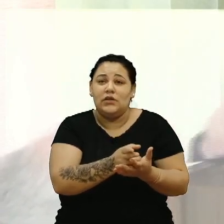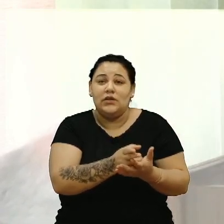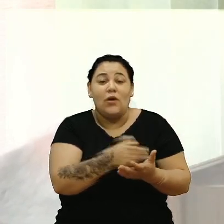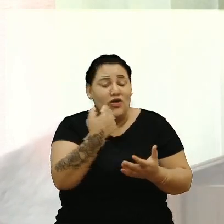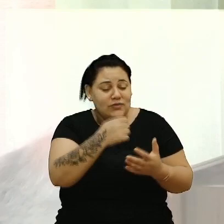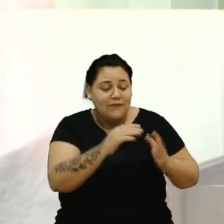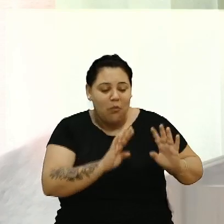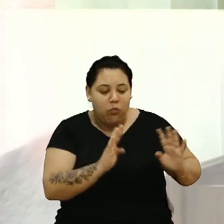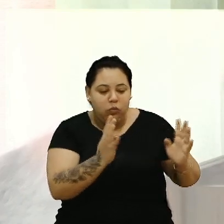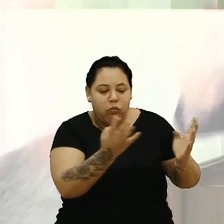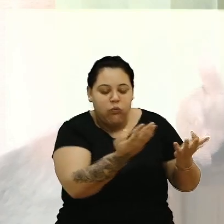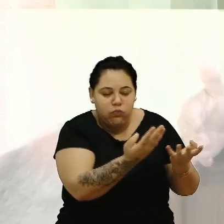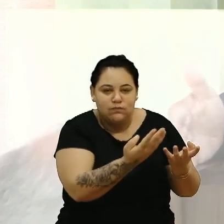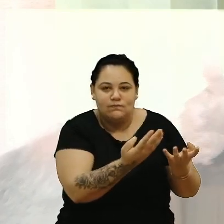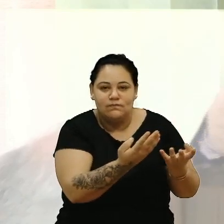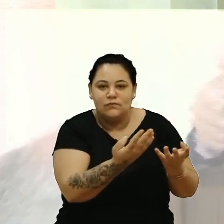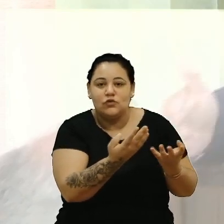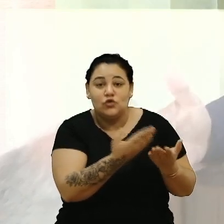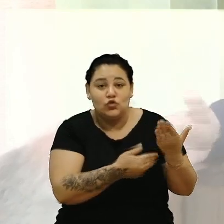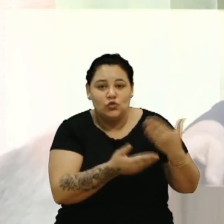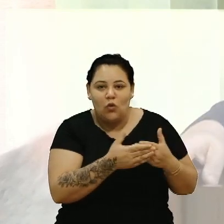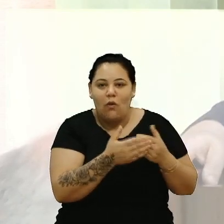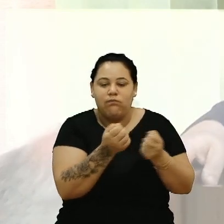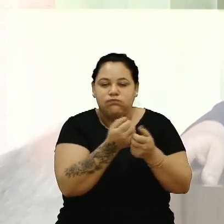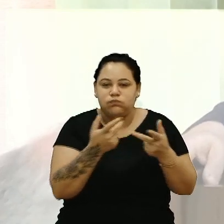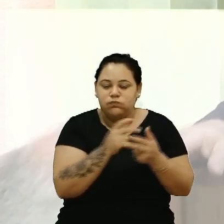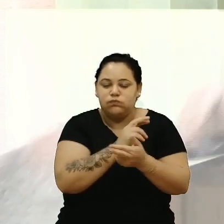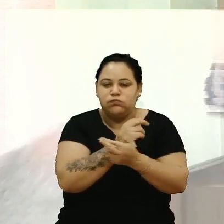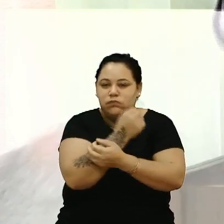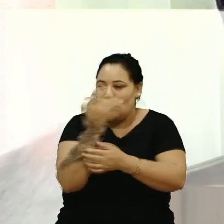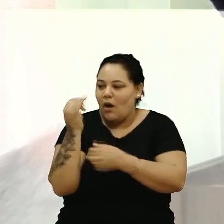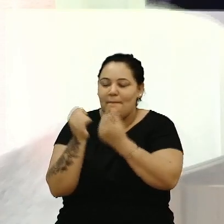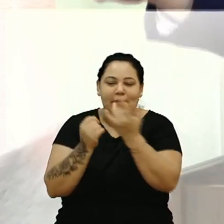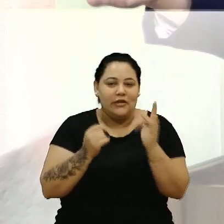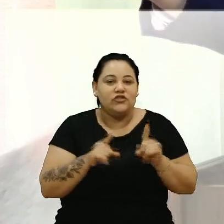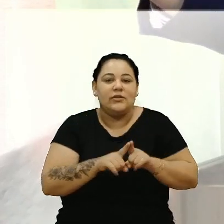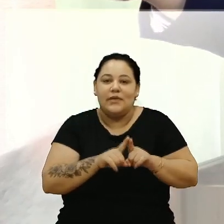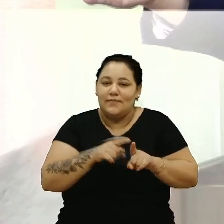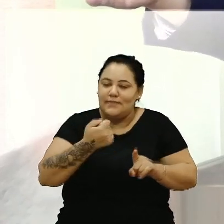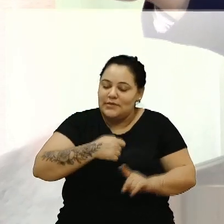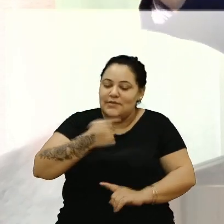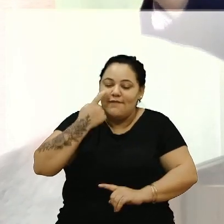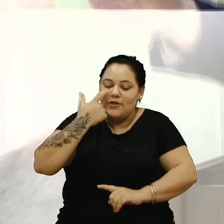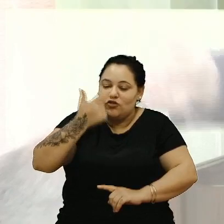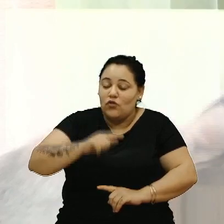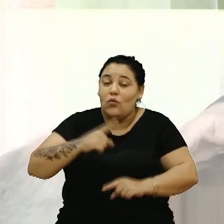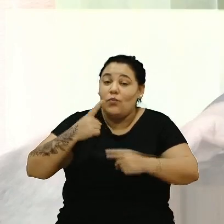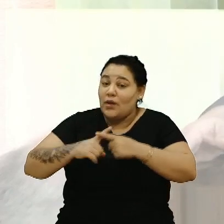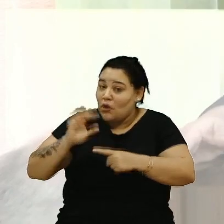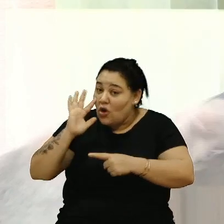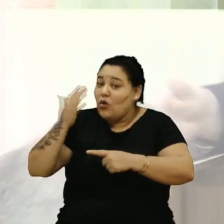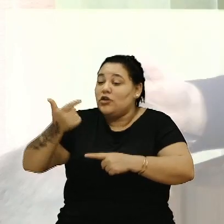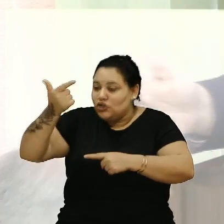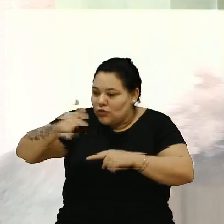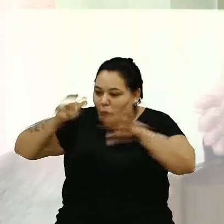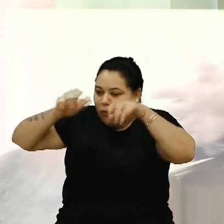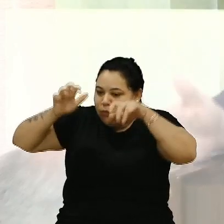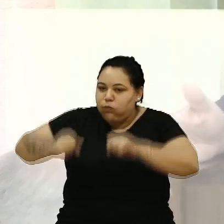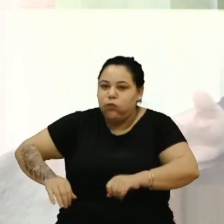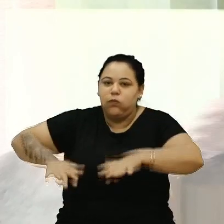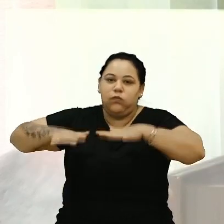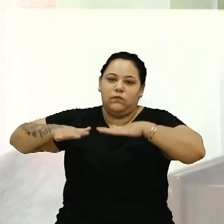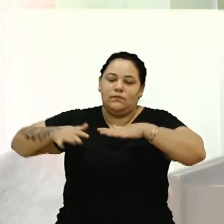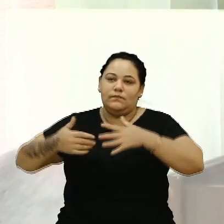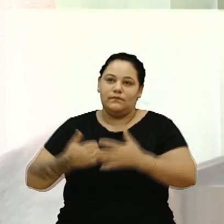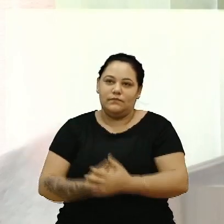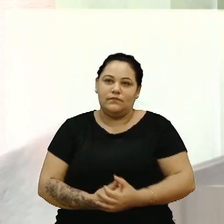feitas, toda uma questão ambiental ali a gente vai ter que rever, porque pode ter mais uma enchente logo ali na frente e,